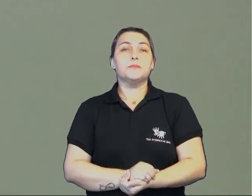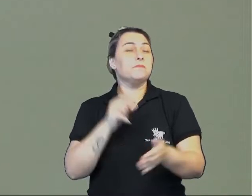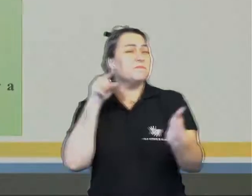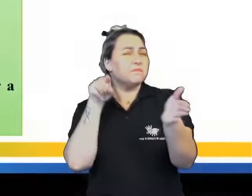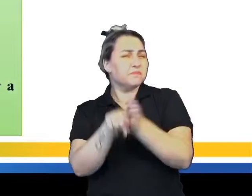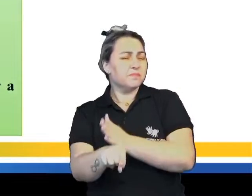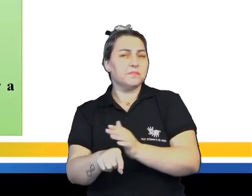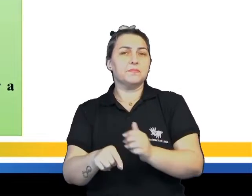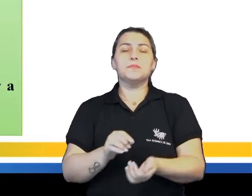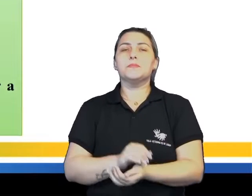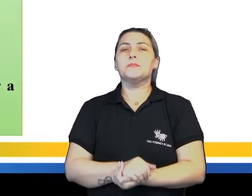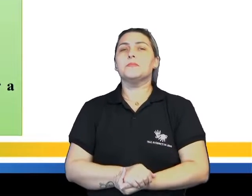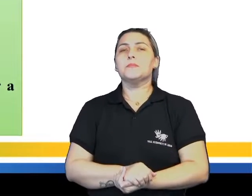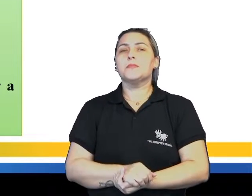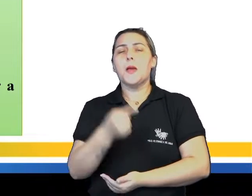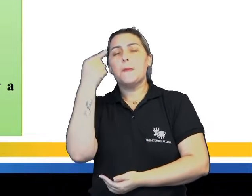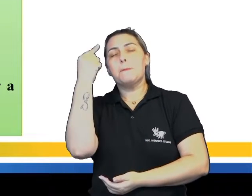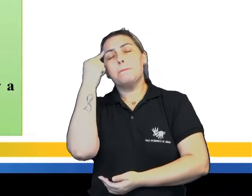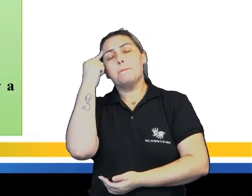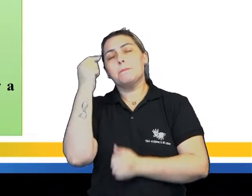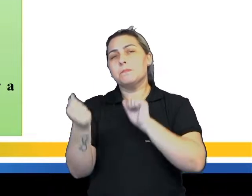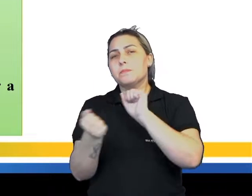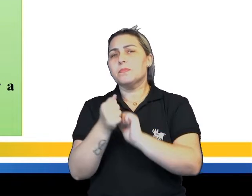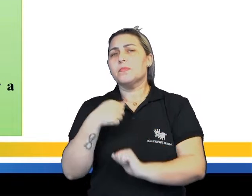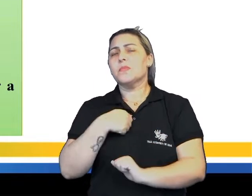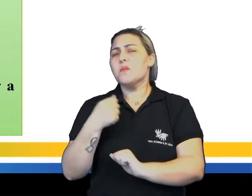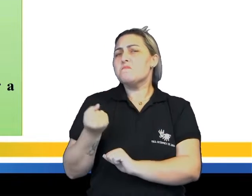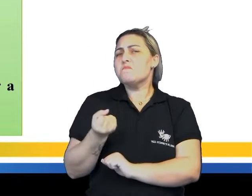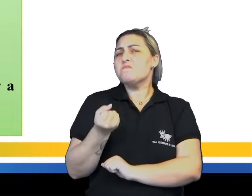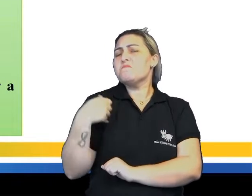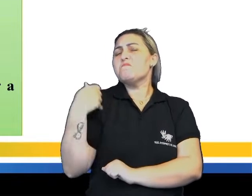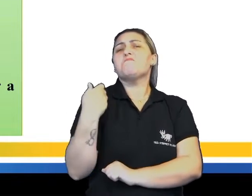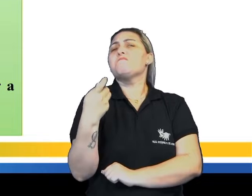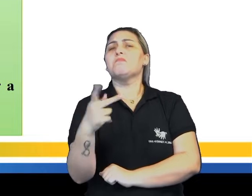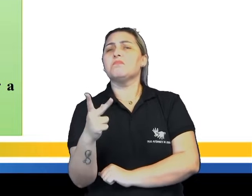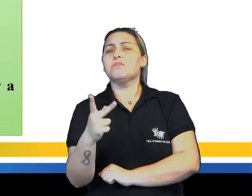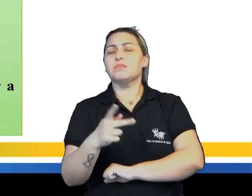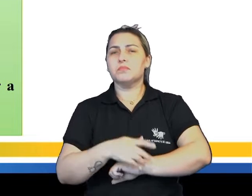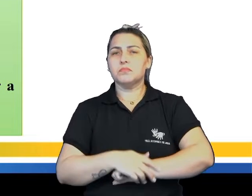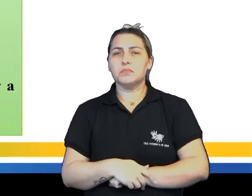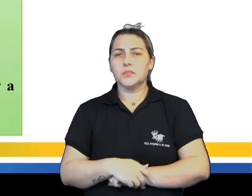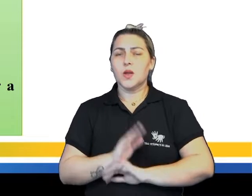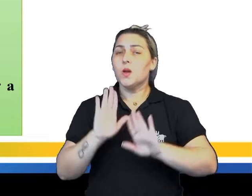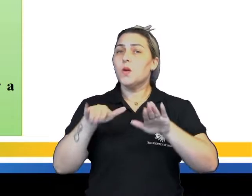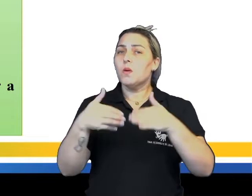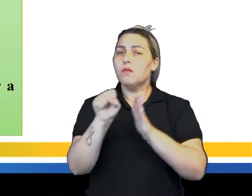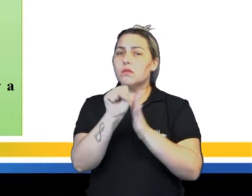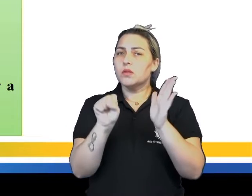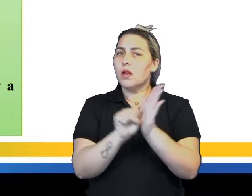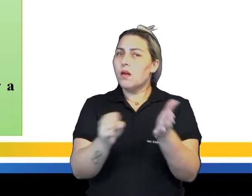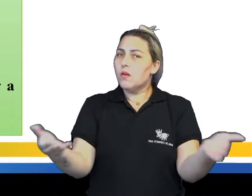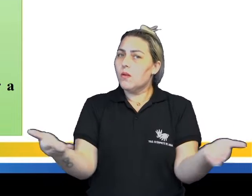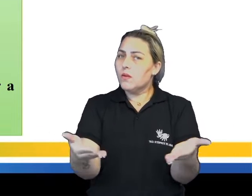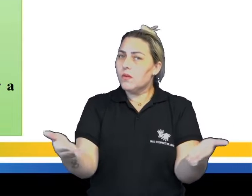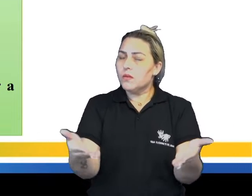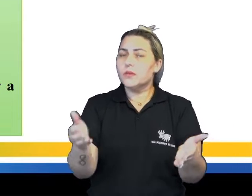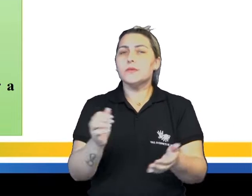perguntas. Pense comigo, quantos anos você tem? Em qual século nós